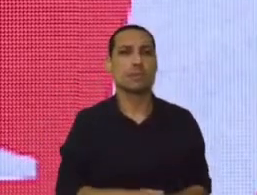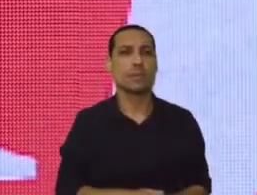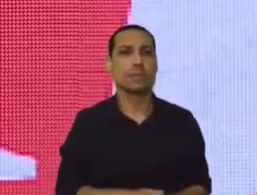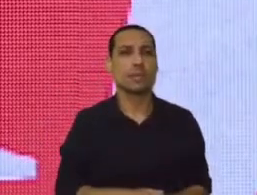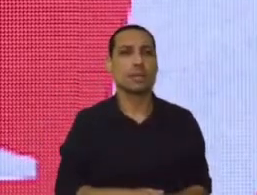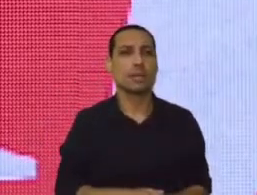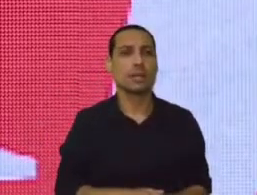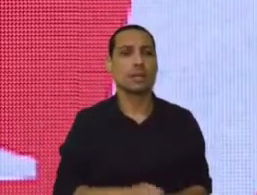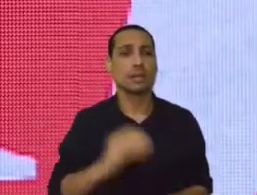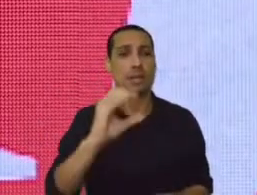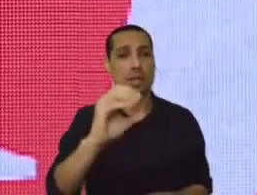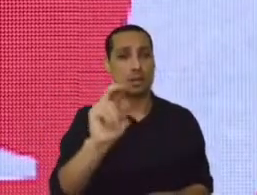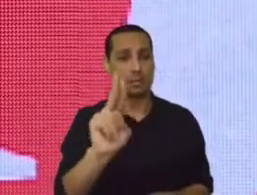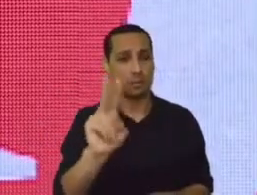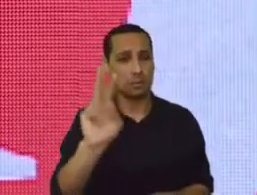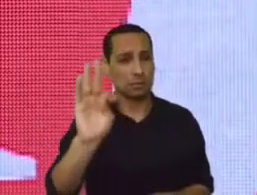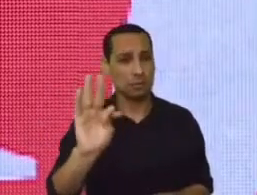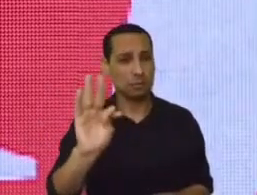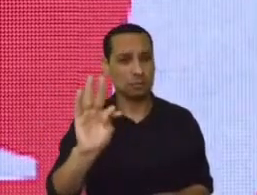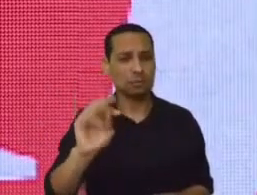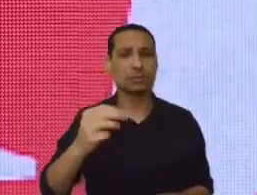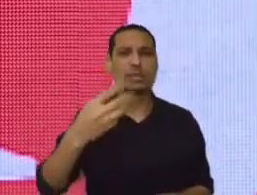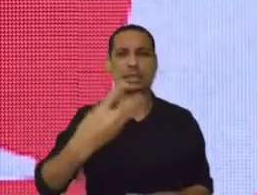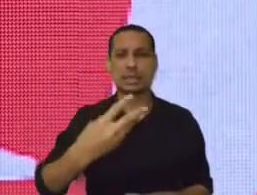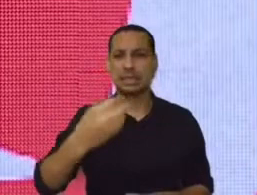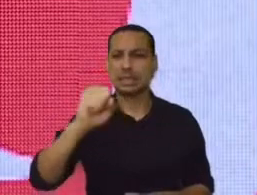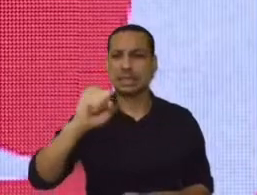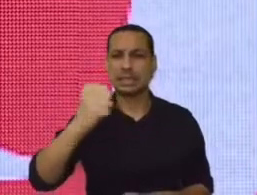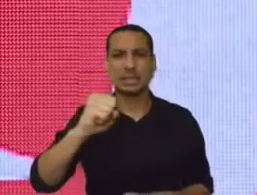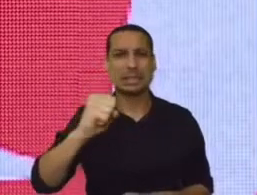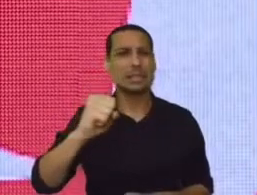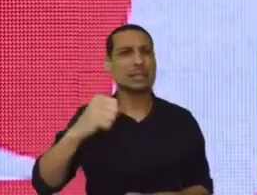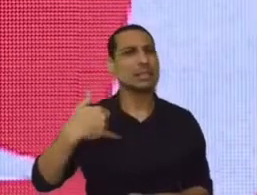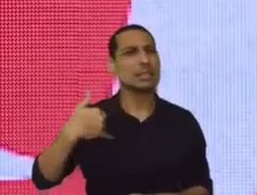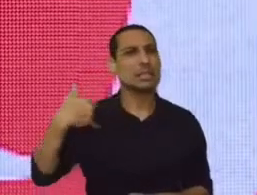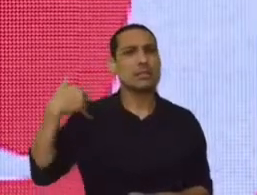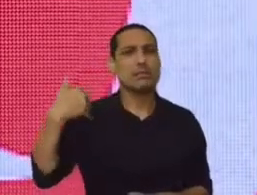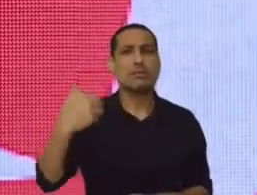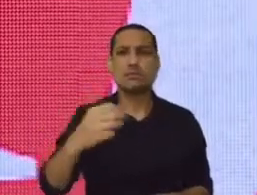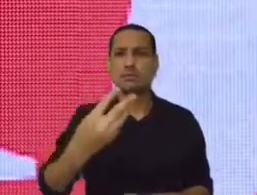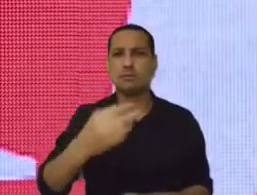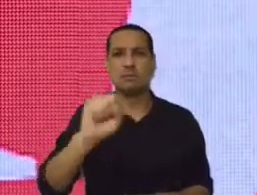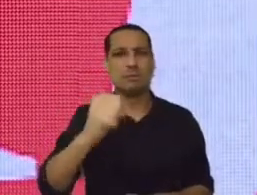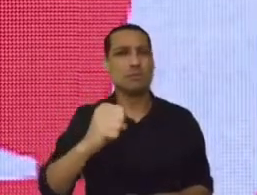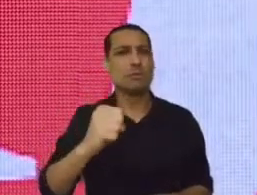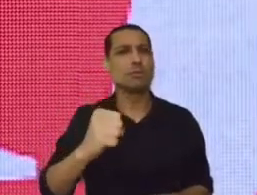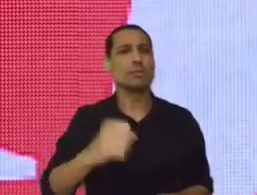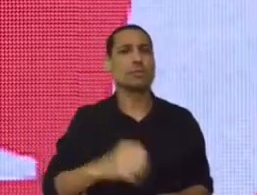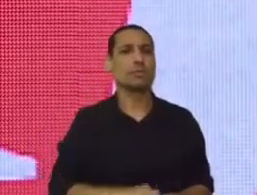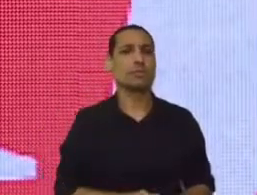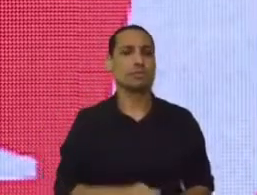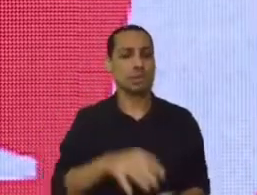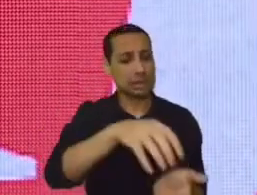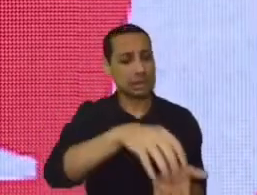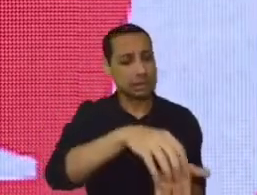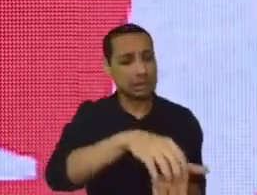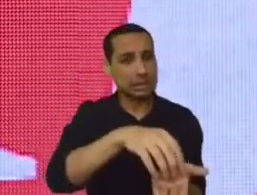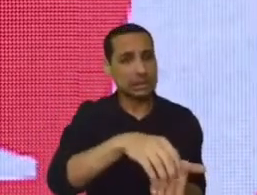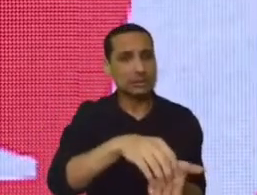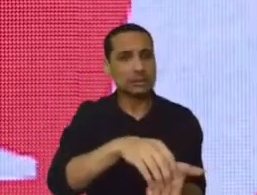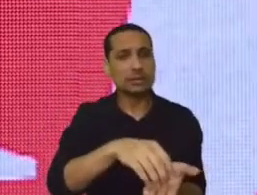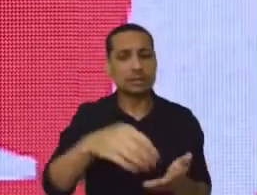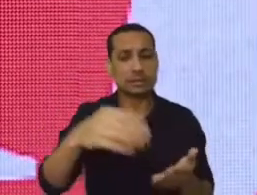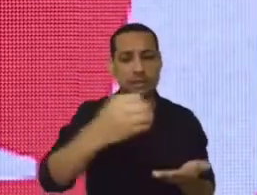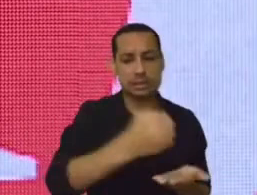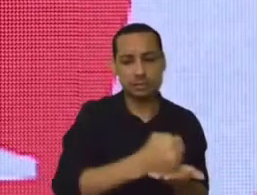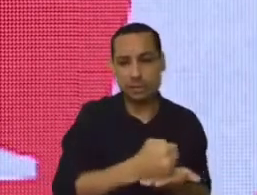ser a principal central, a central inovadora, que sempre nos momentos difíceis apontou o caminho, então se esperam